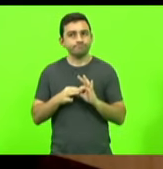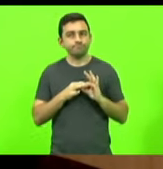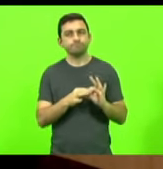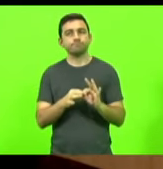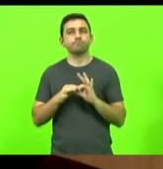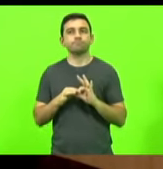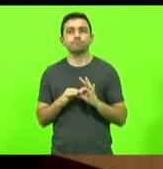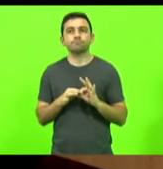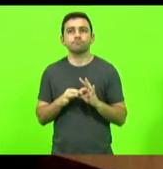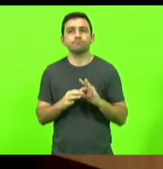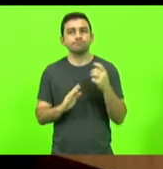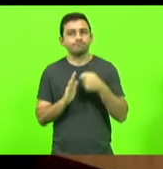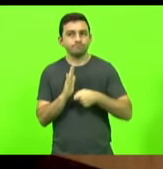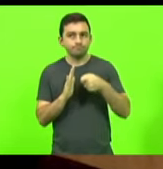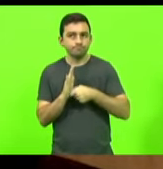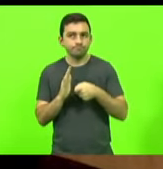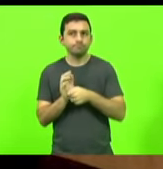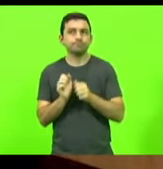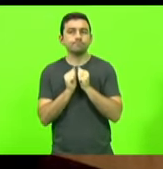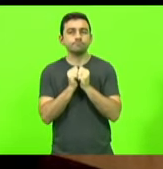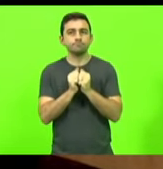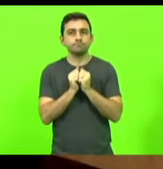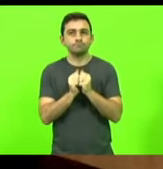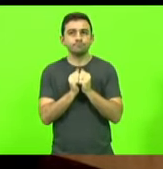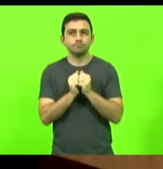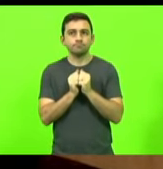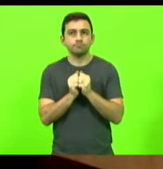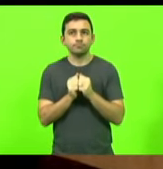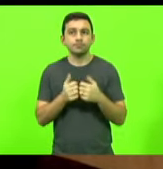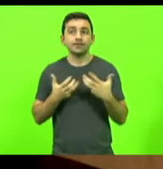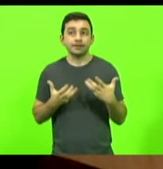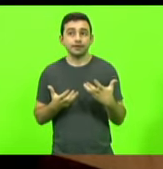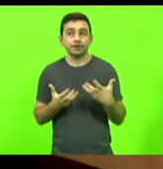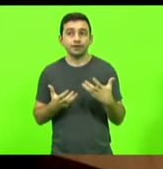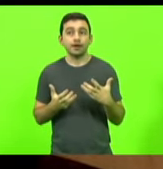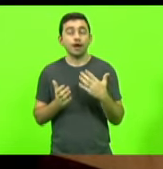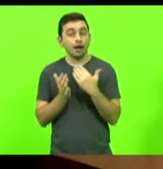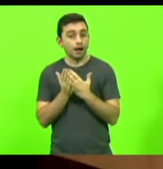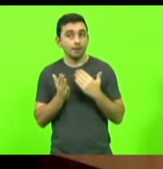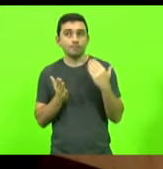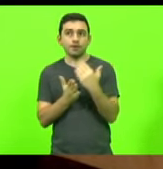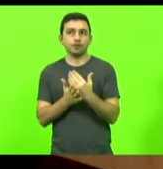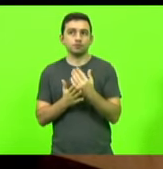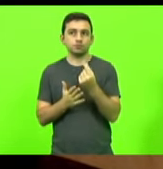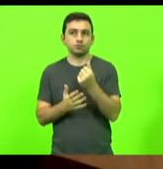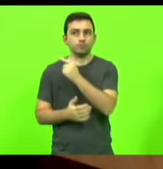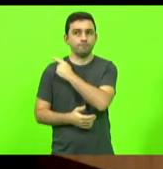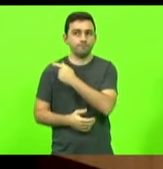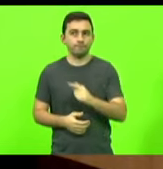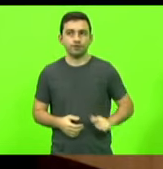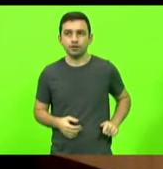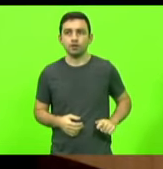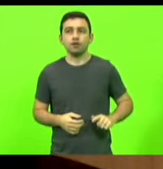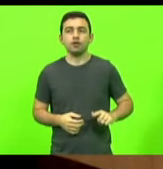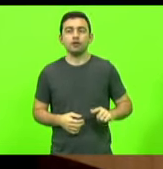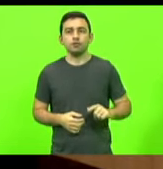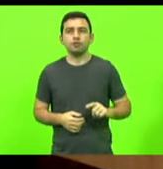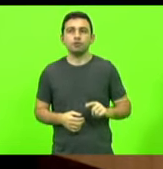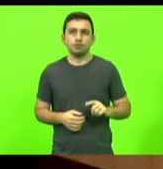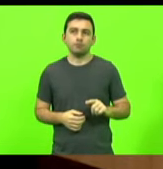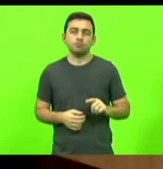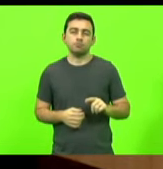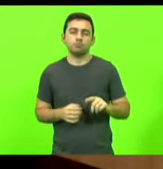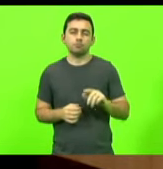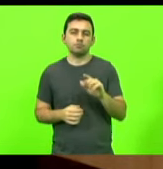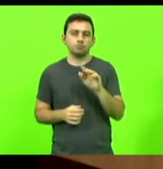da luta em conjunto, para trazermos mais recursos federais para Santa Catarina. E isso